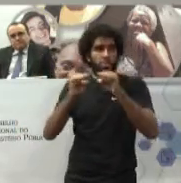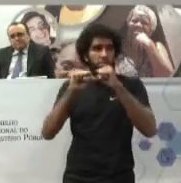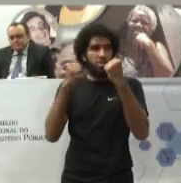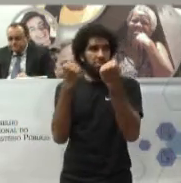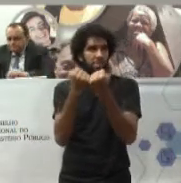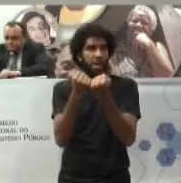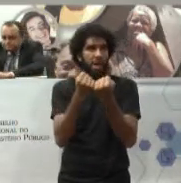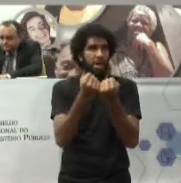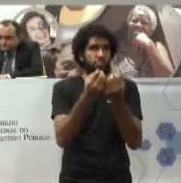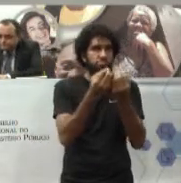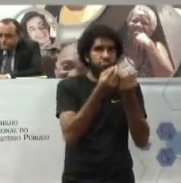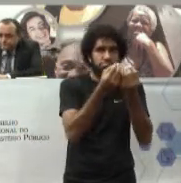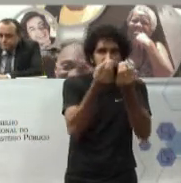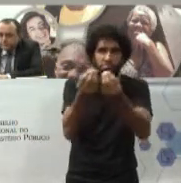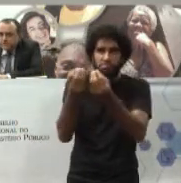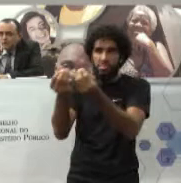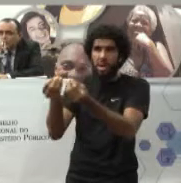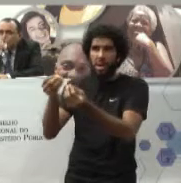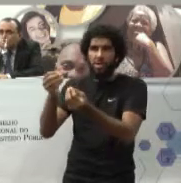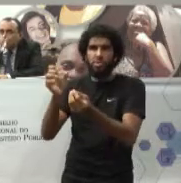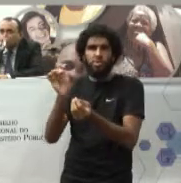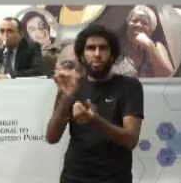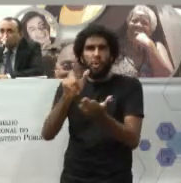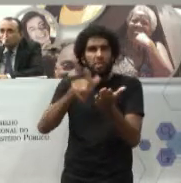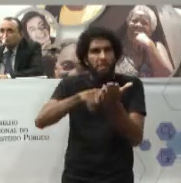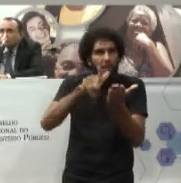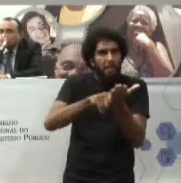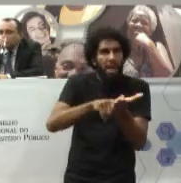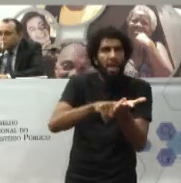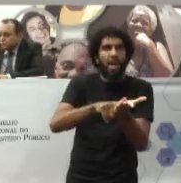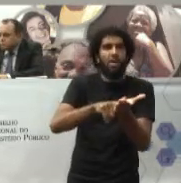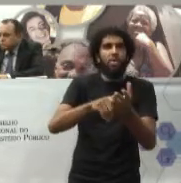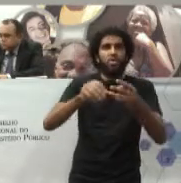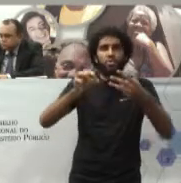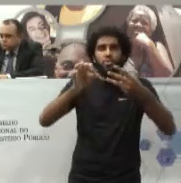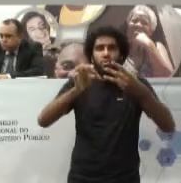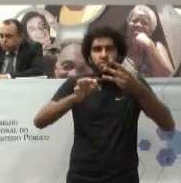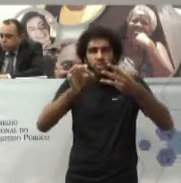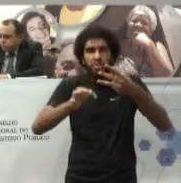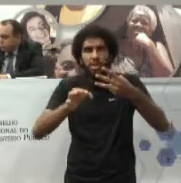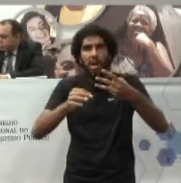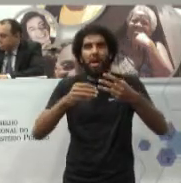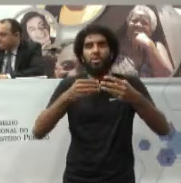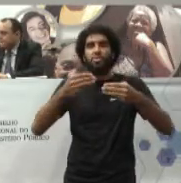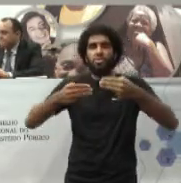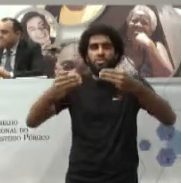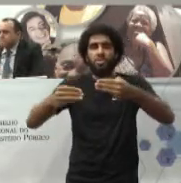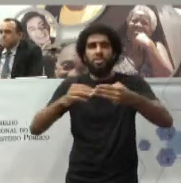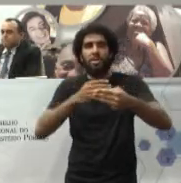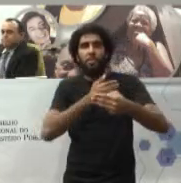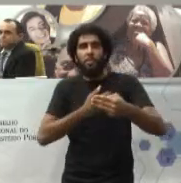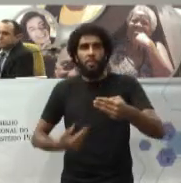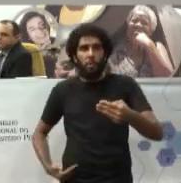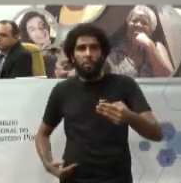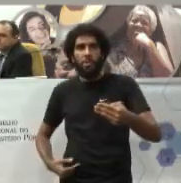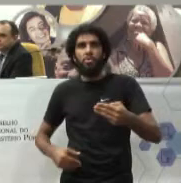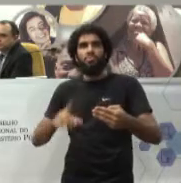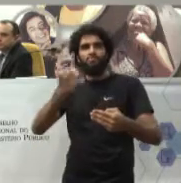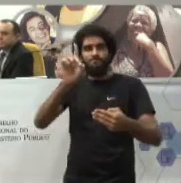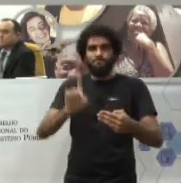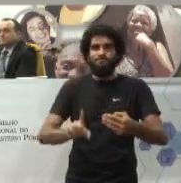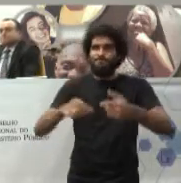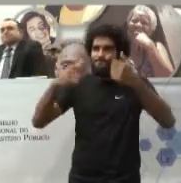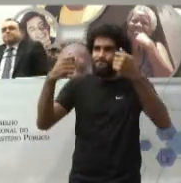a respeito do papel do judiciário do ministério público na garantia do direito precisa